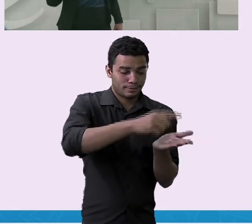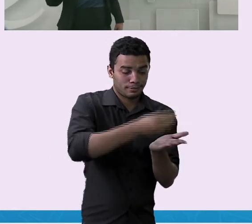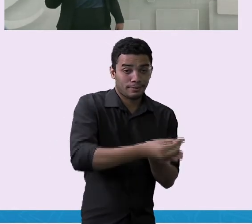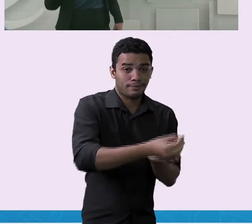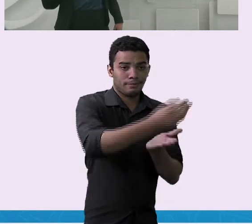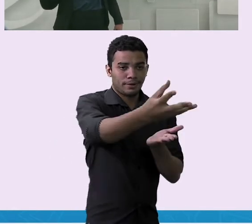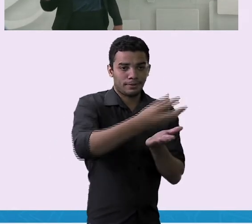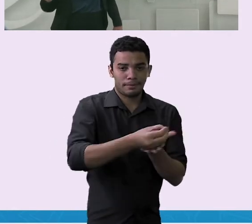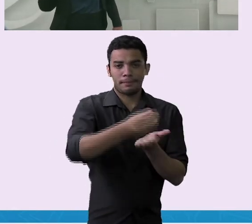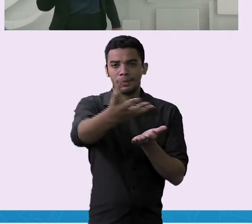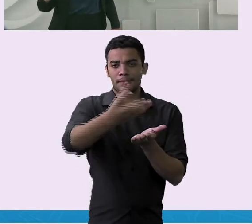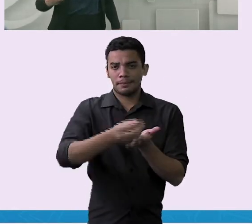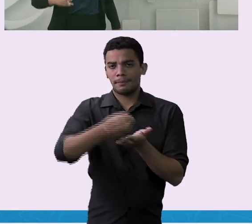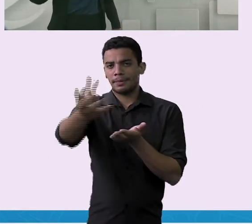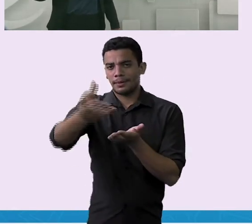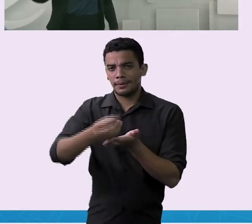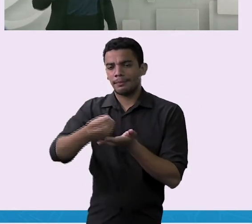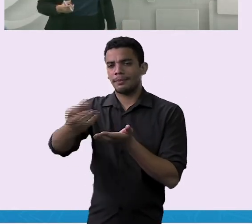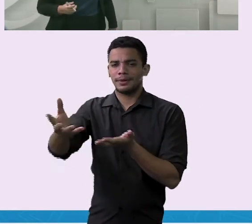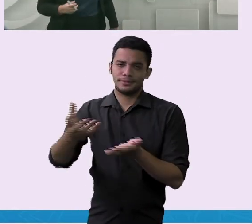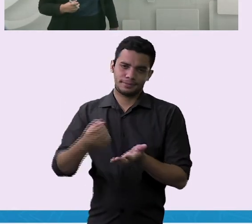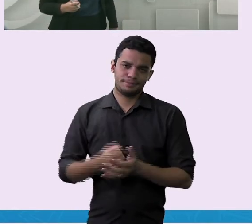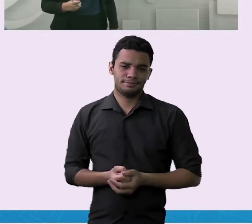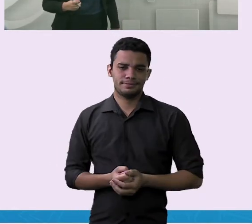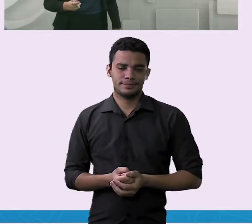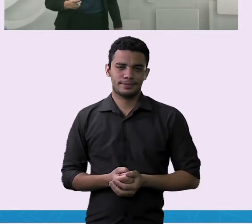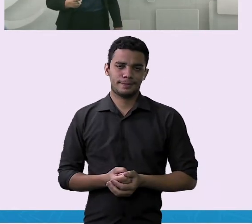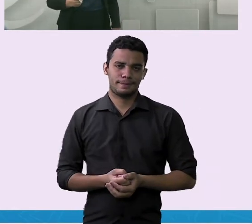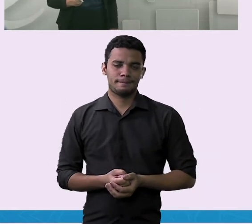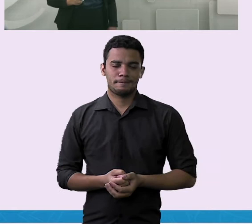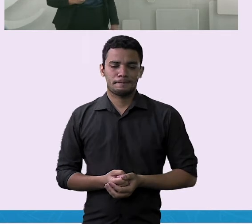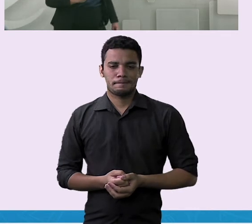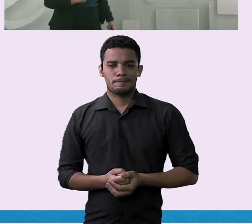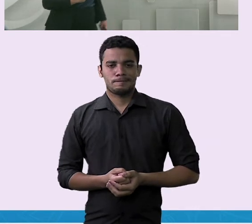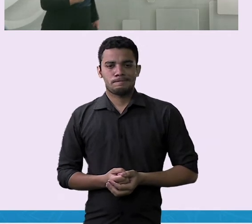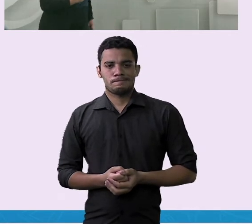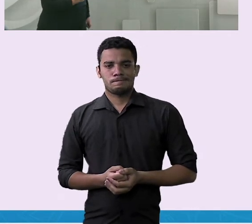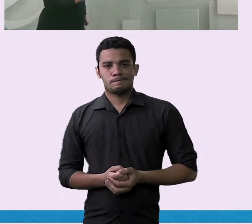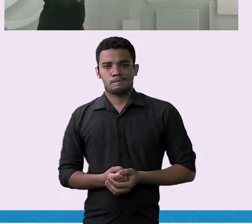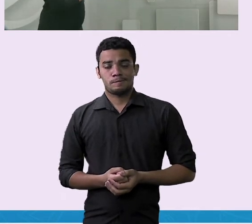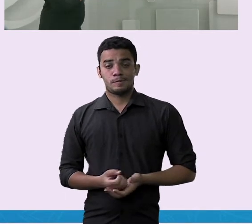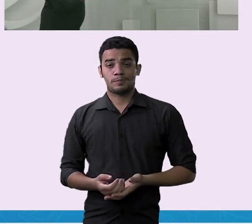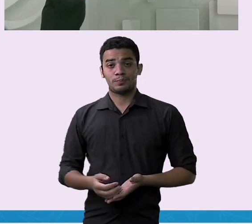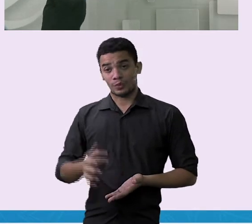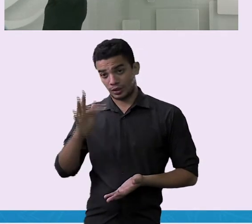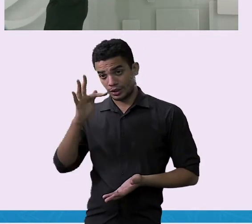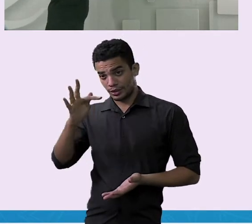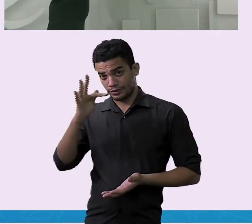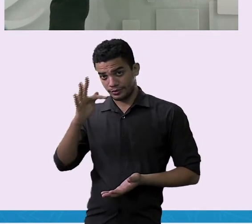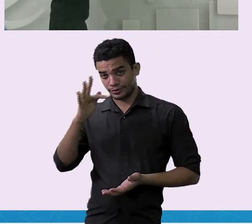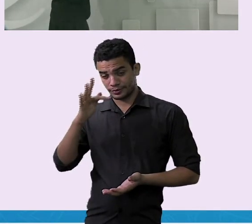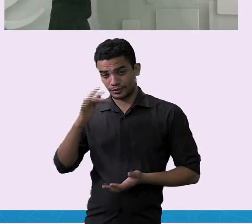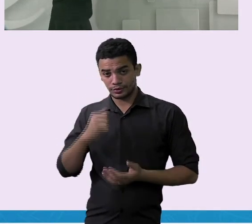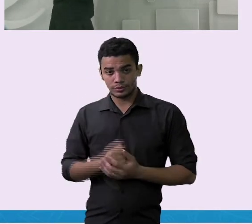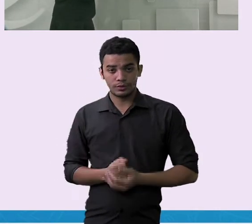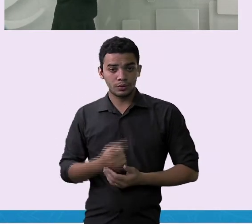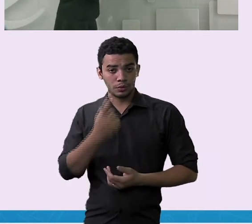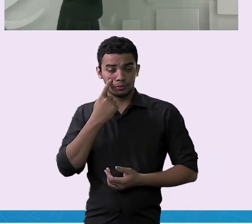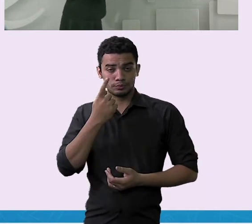folheto, ou conhecido também como panfleto. A letra F. Em um